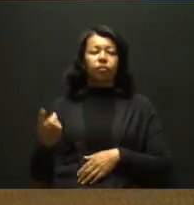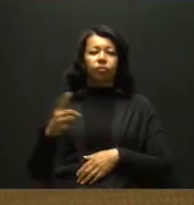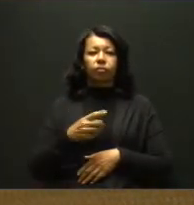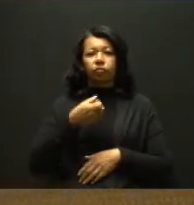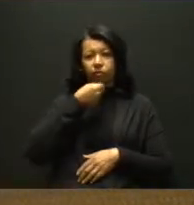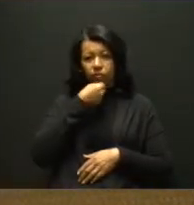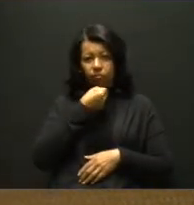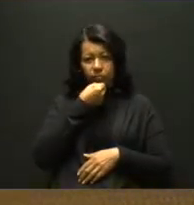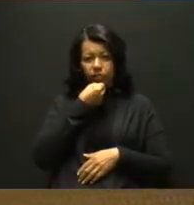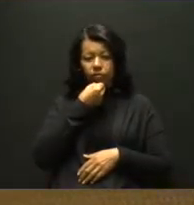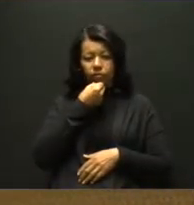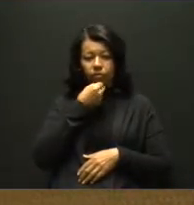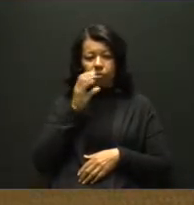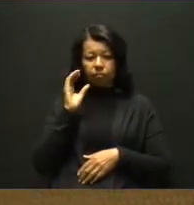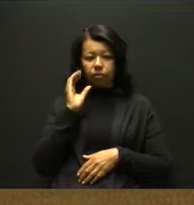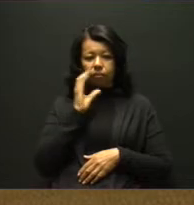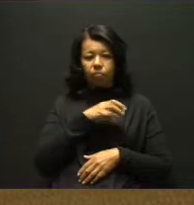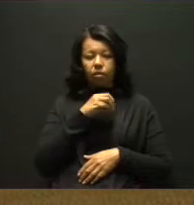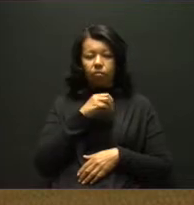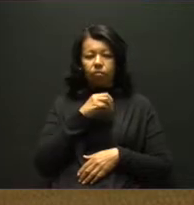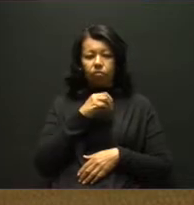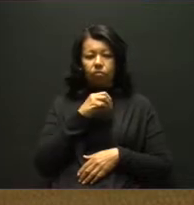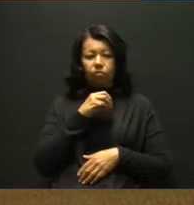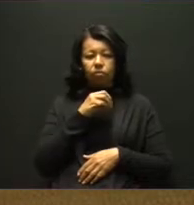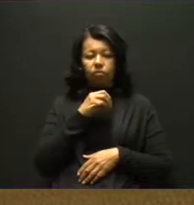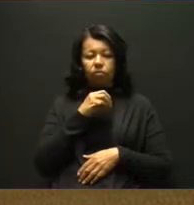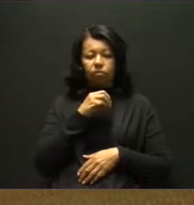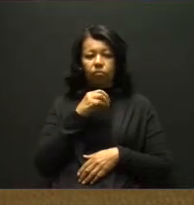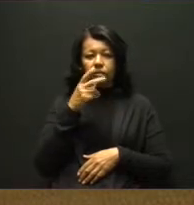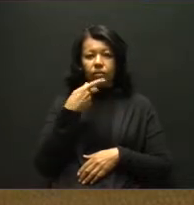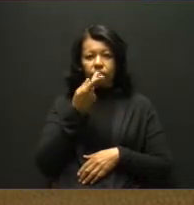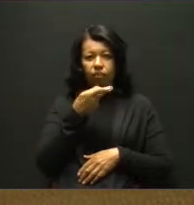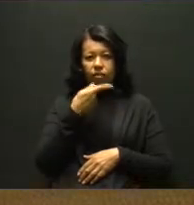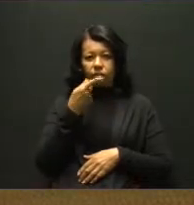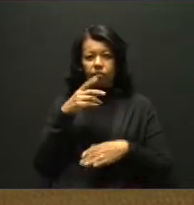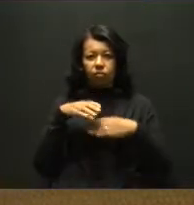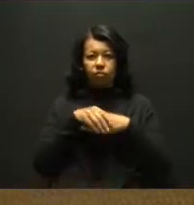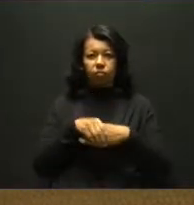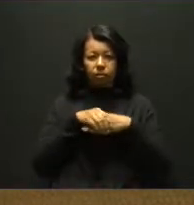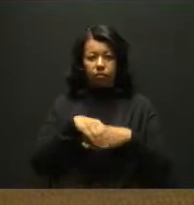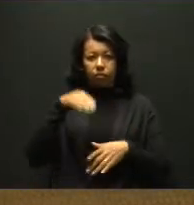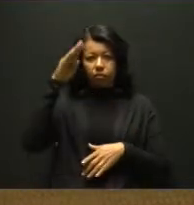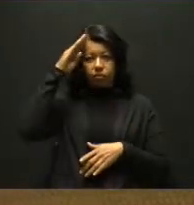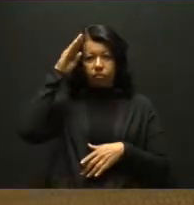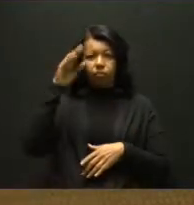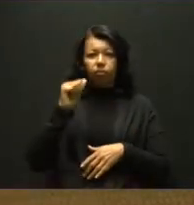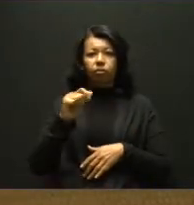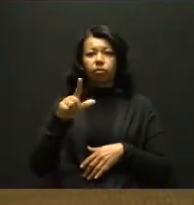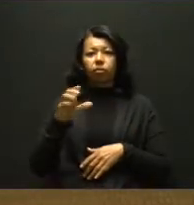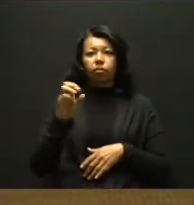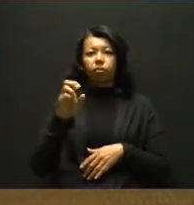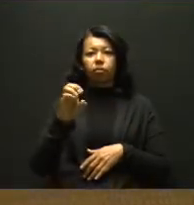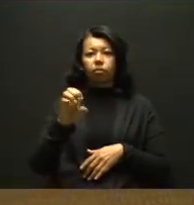aqui rapidamente e complementar o tenente alexandre